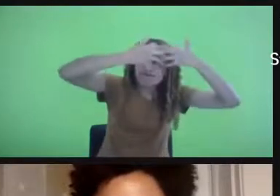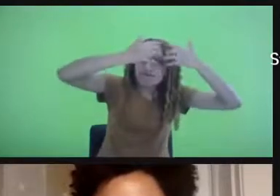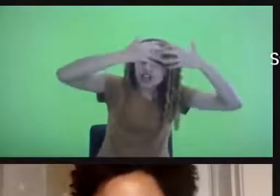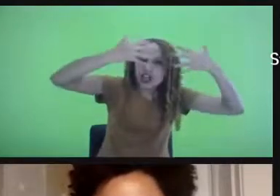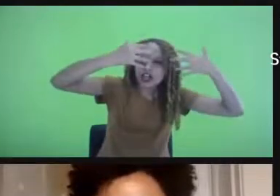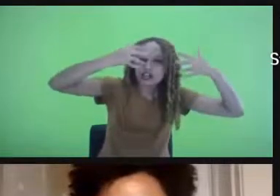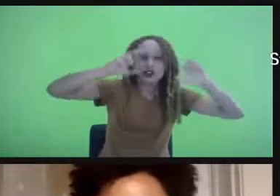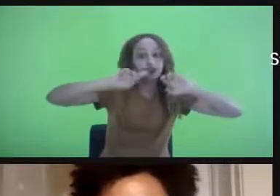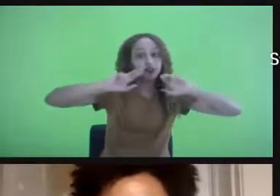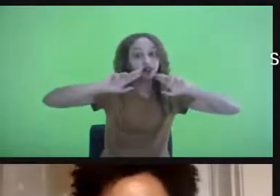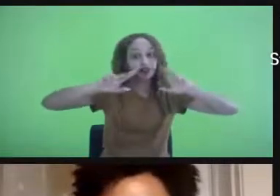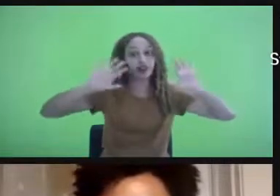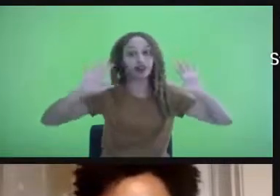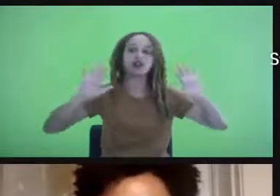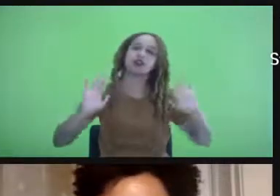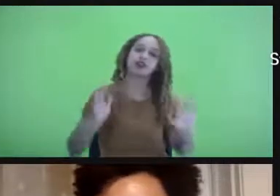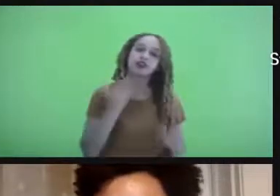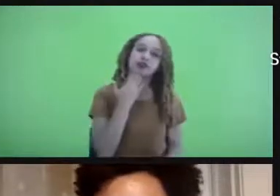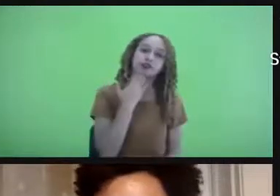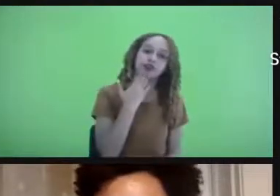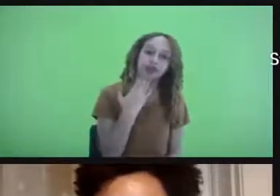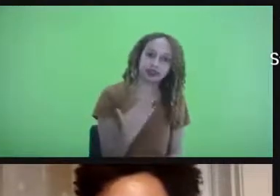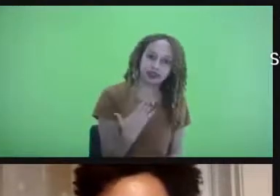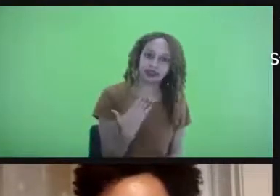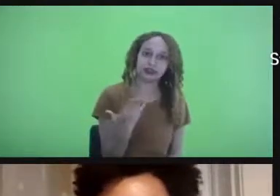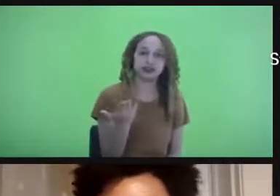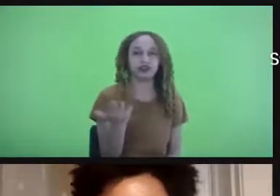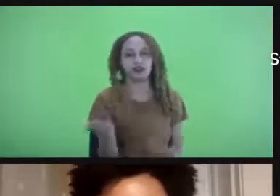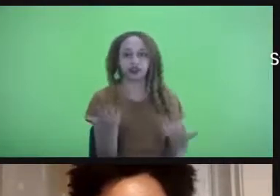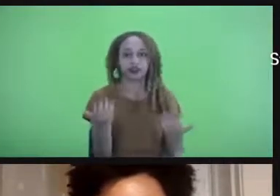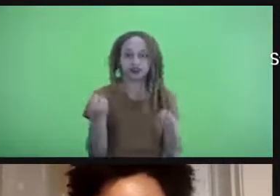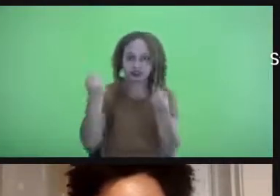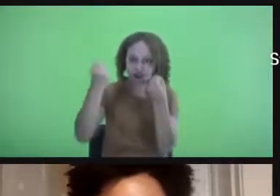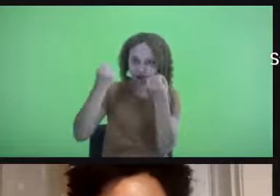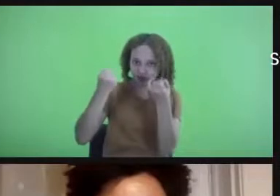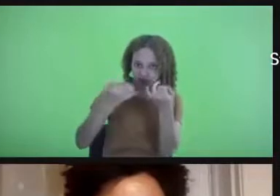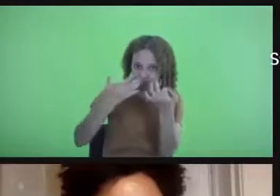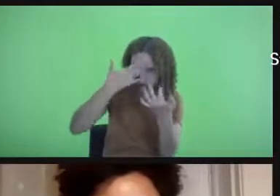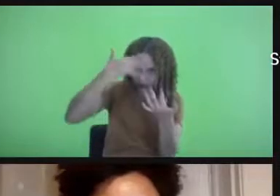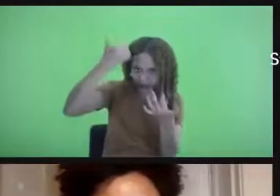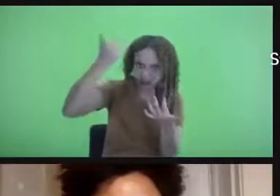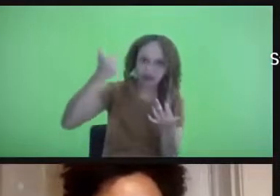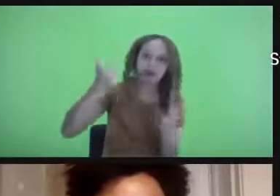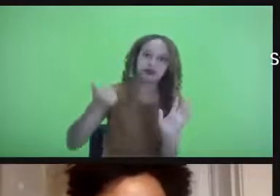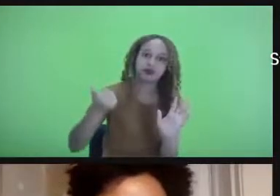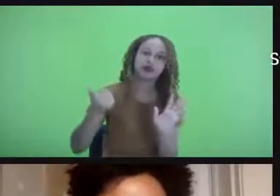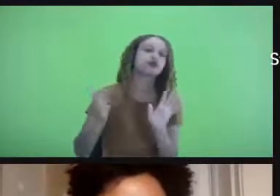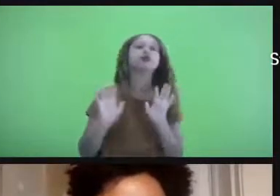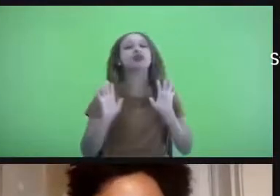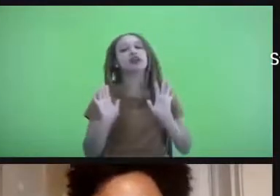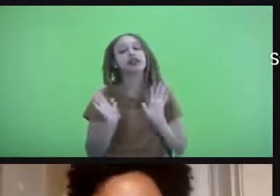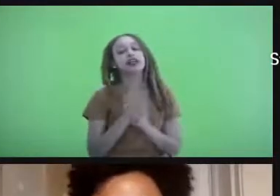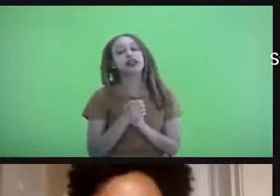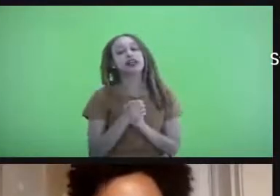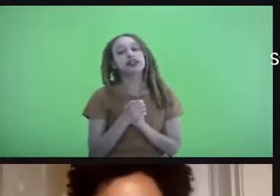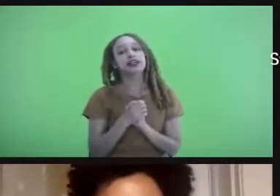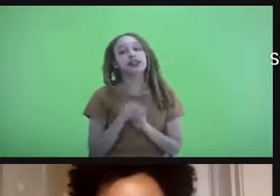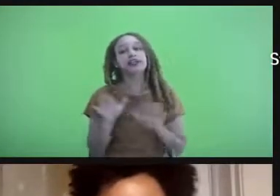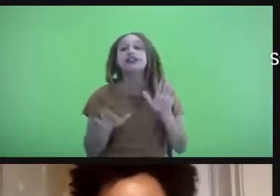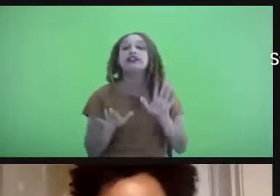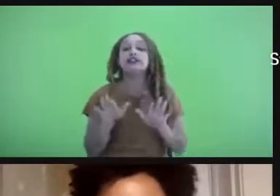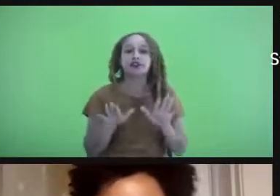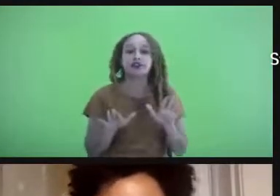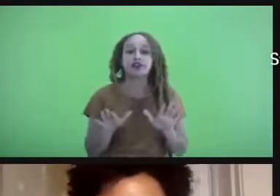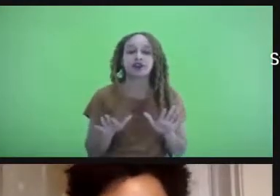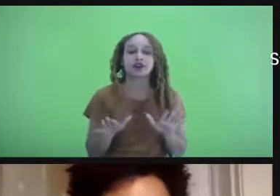diferente. Então, qualquer dia, eu assim, vou esclarecer um pouco melhor na minha cabeça isso. Agora, sim, talvez o meu